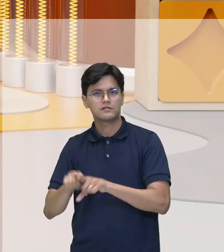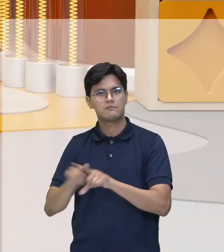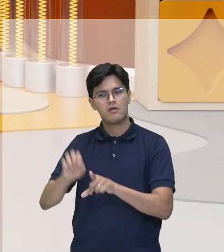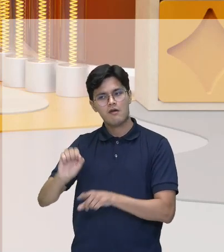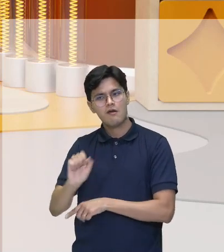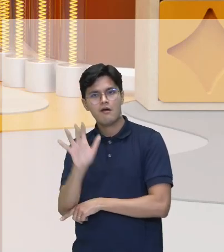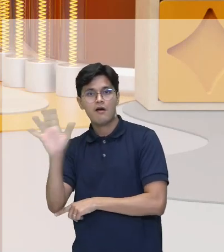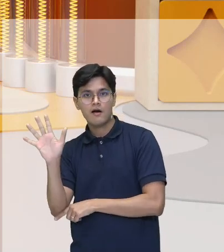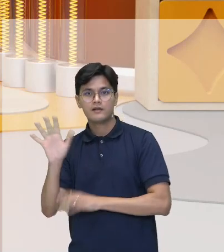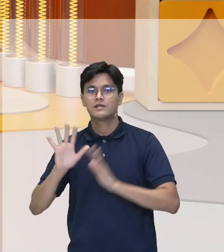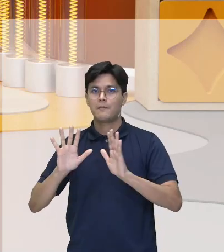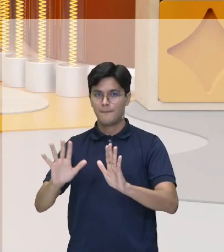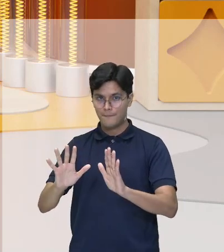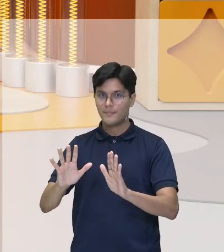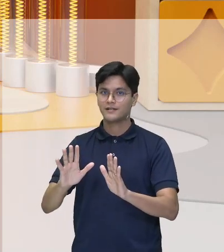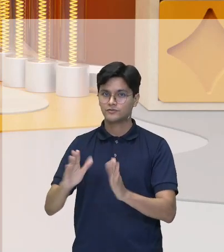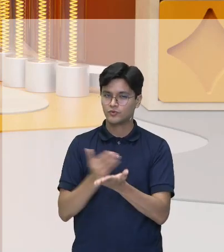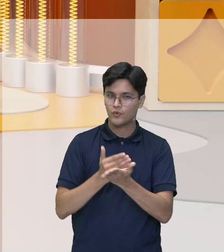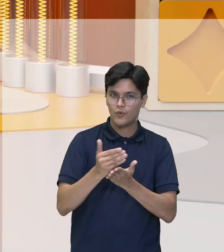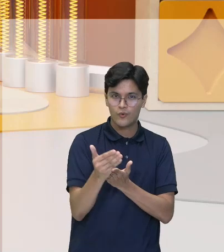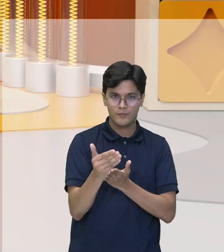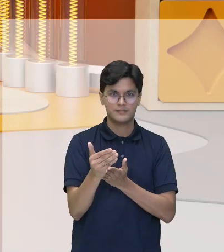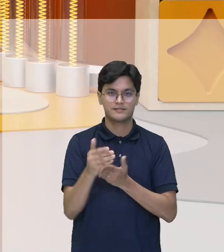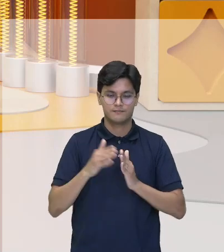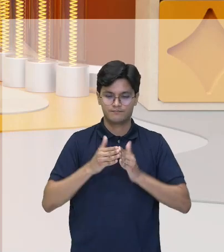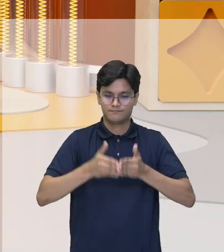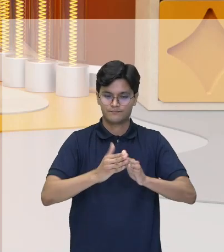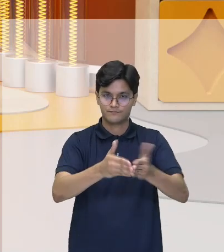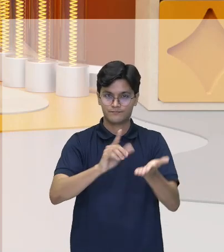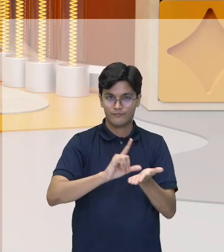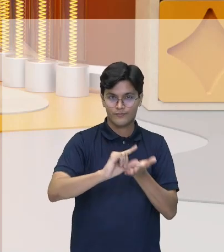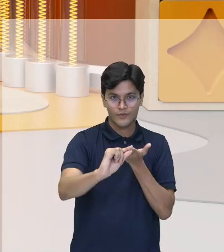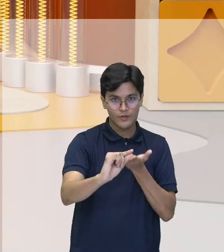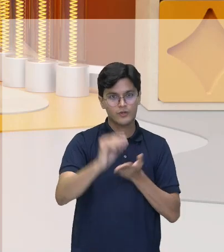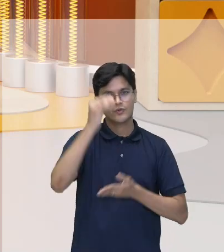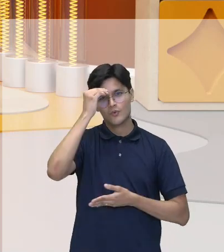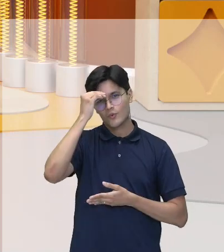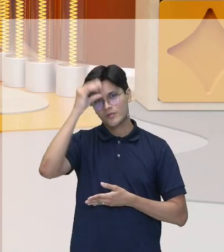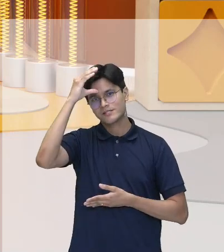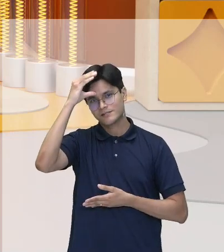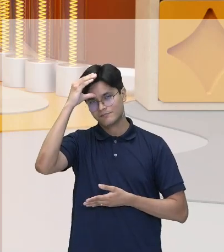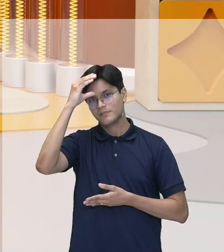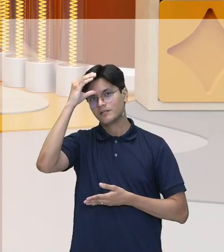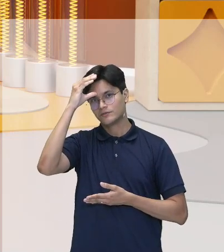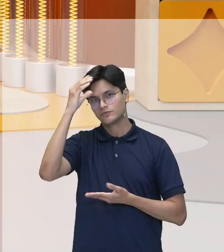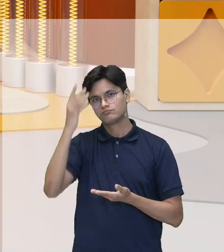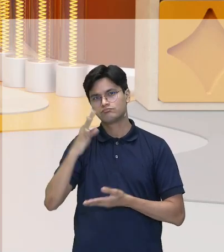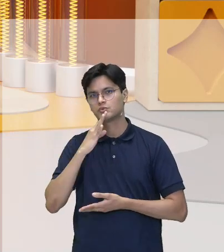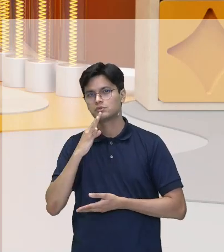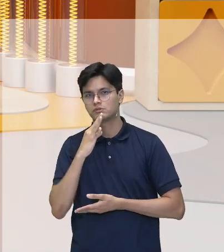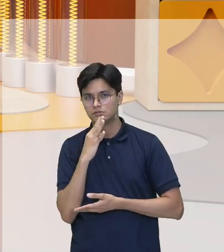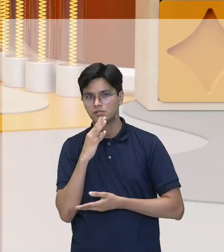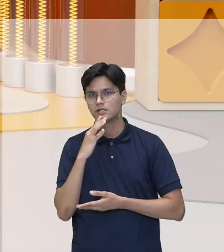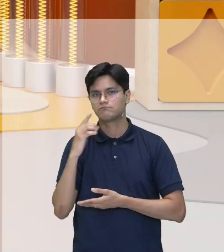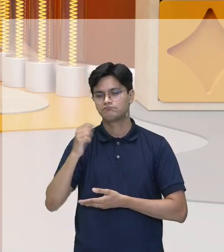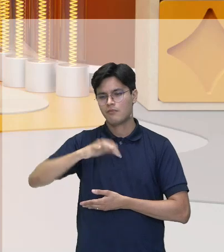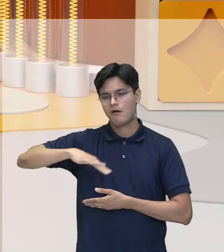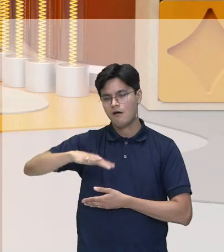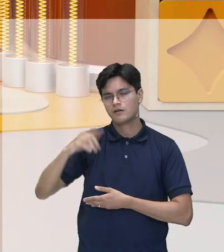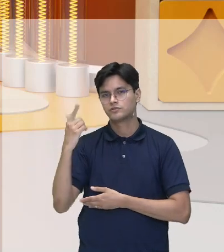compreender a dinâmica política da era moderna. Então, o absolutismo ele é um sistema político